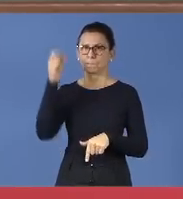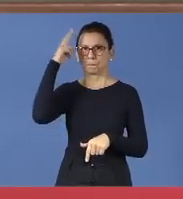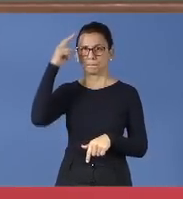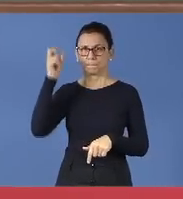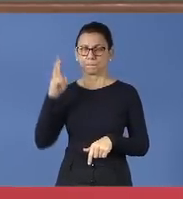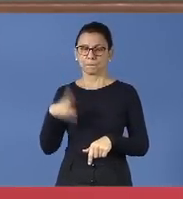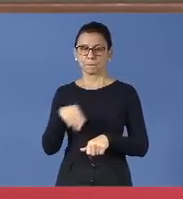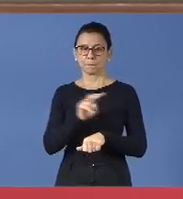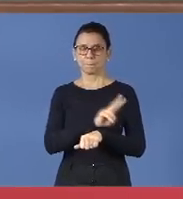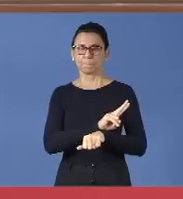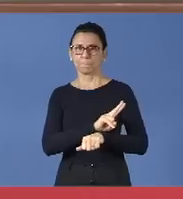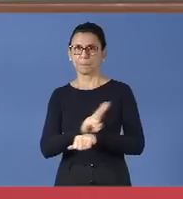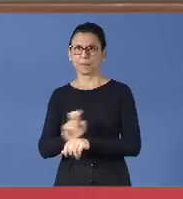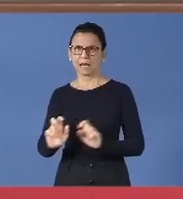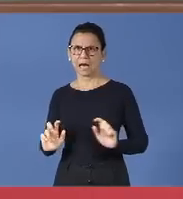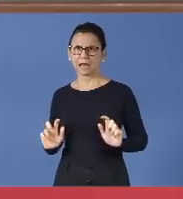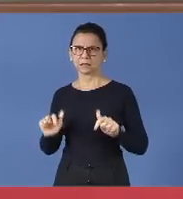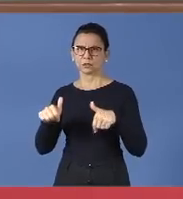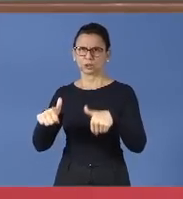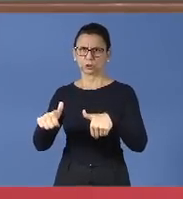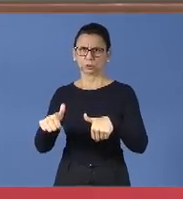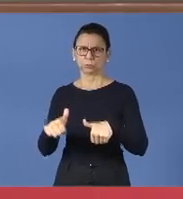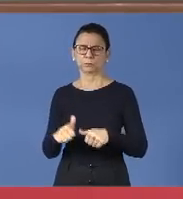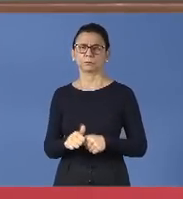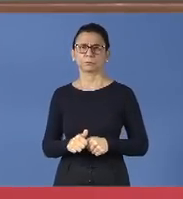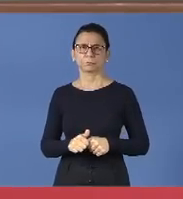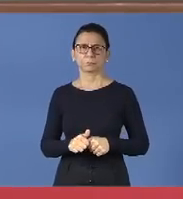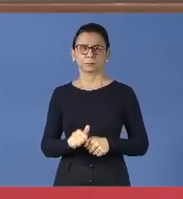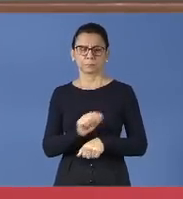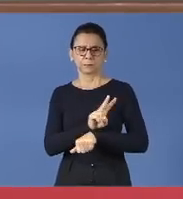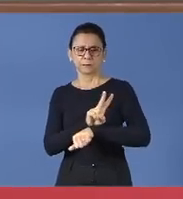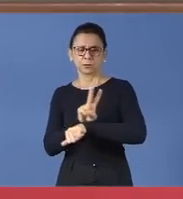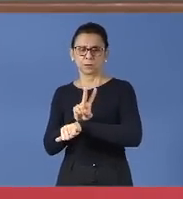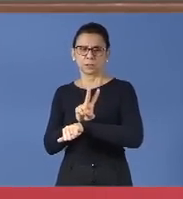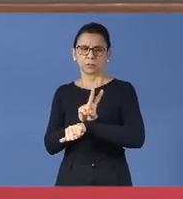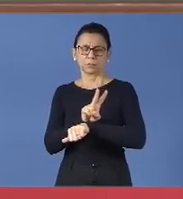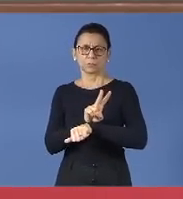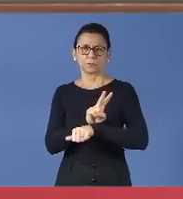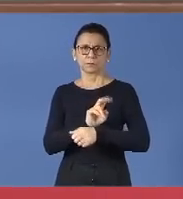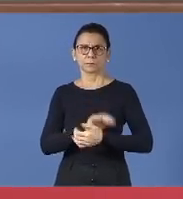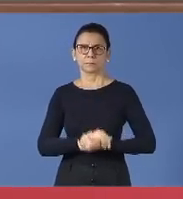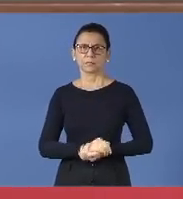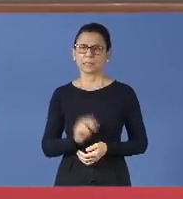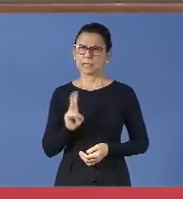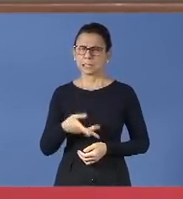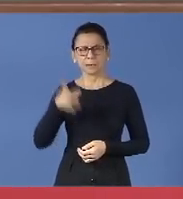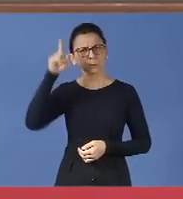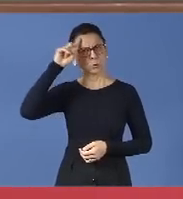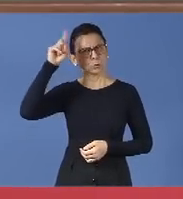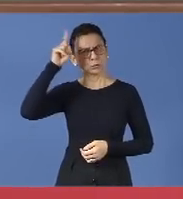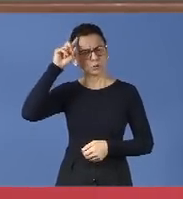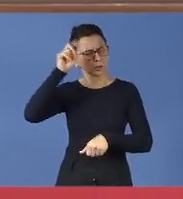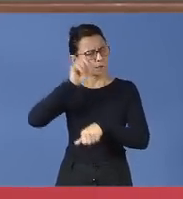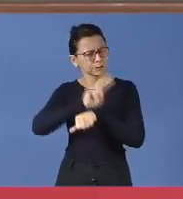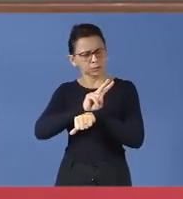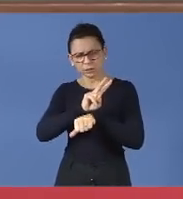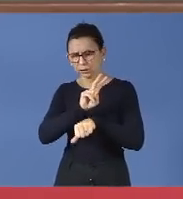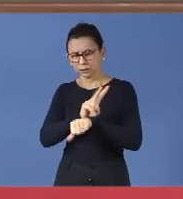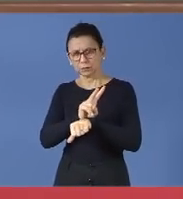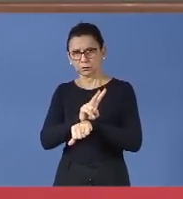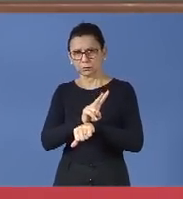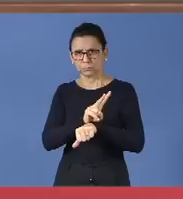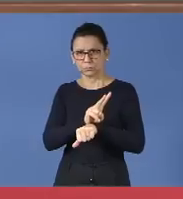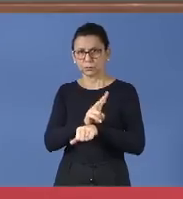Use essa palavra, ativa vigilância. Um será levado, outro será deixado. Então, é preciso